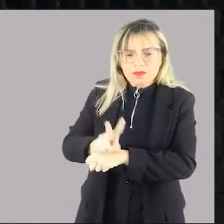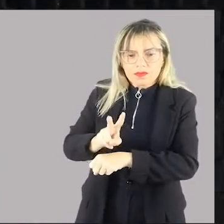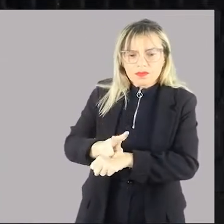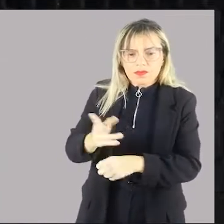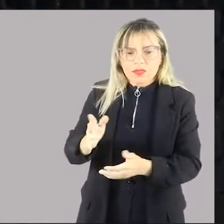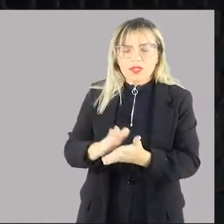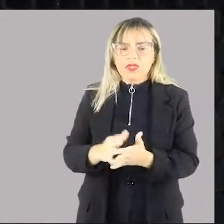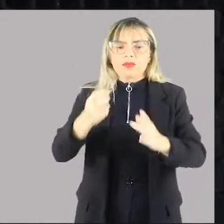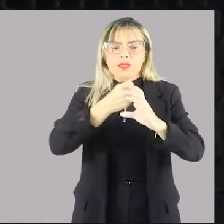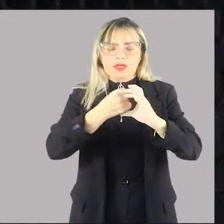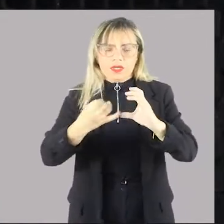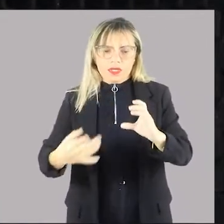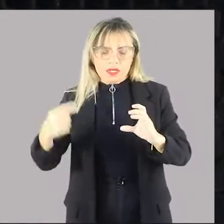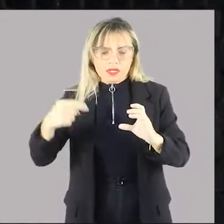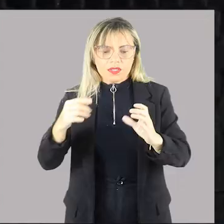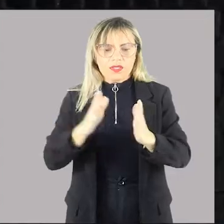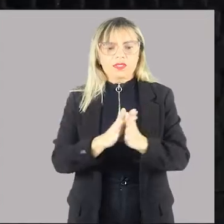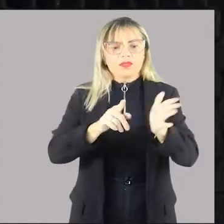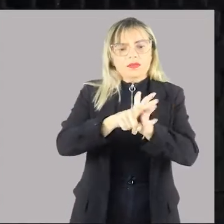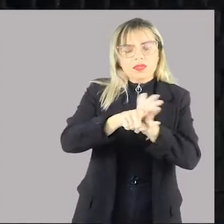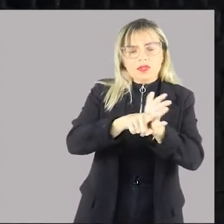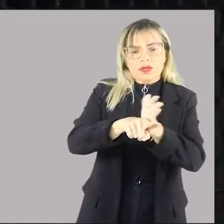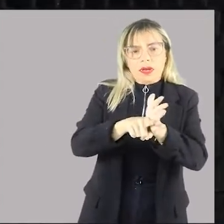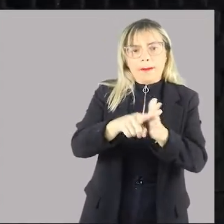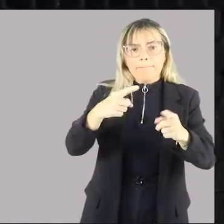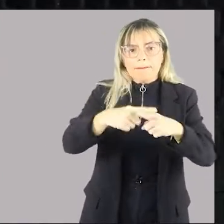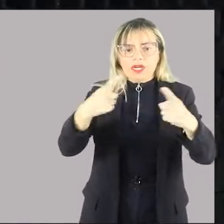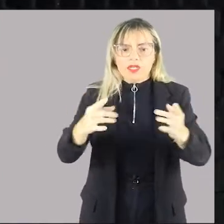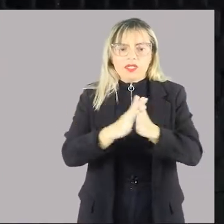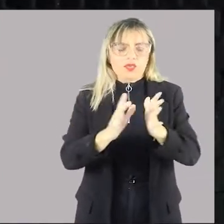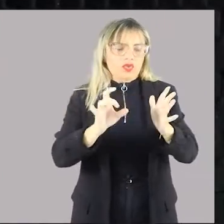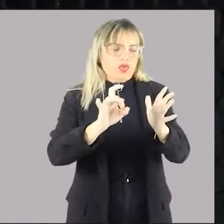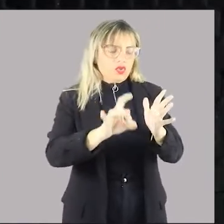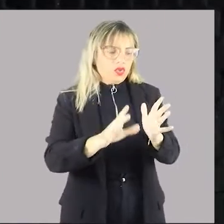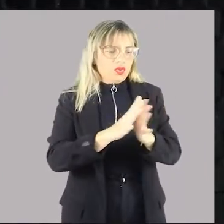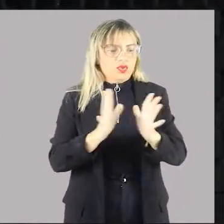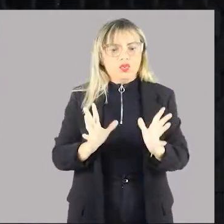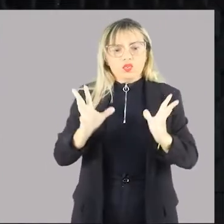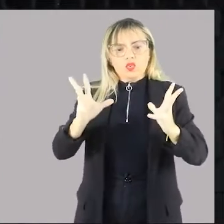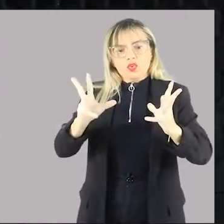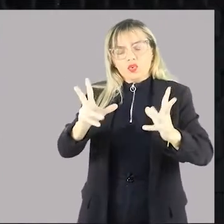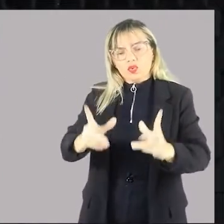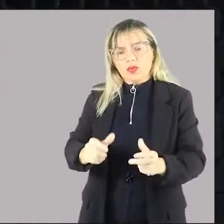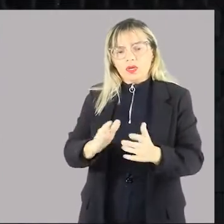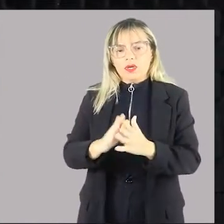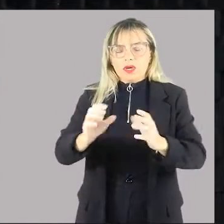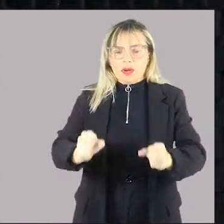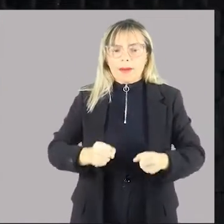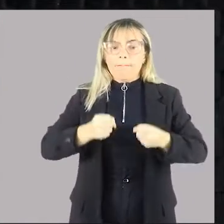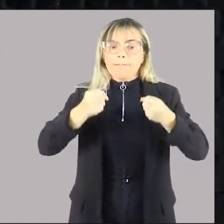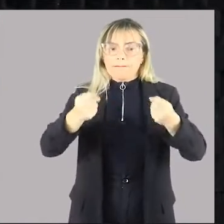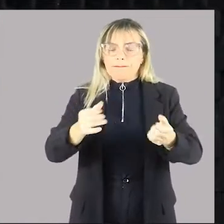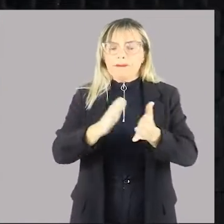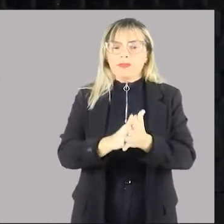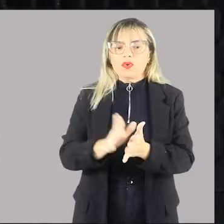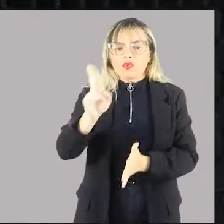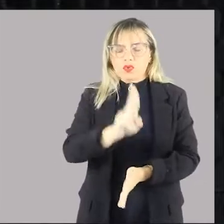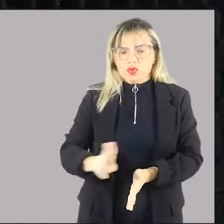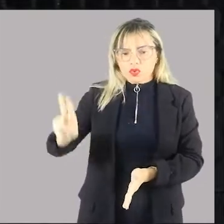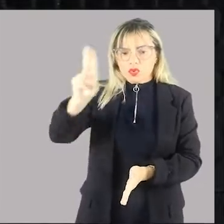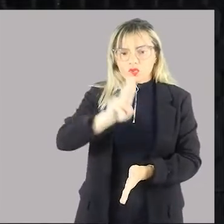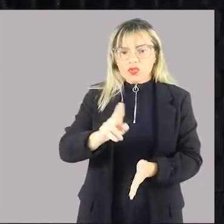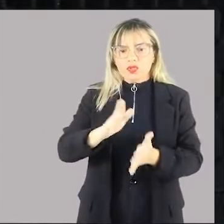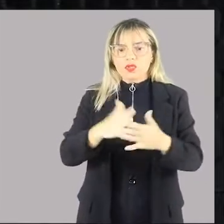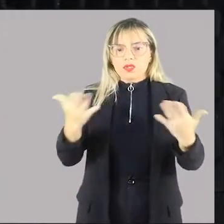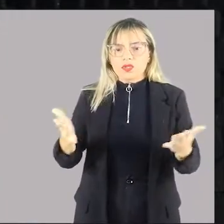Ela é um critério, mas por si só ela não garante. Plenamente verificados, não. Você pode verificar, você pode utilizar,